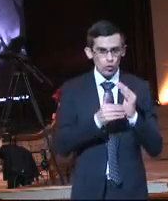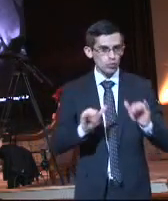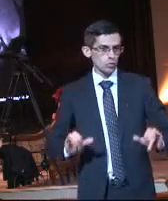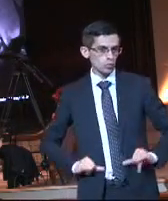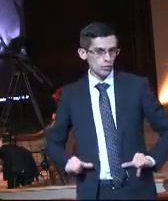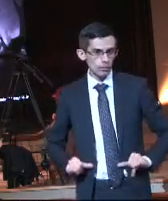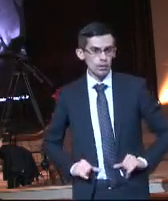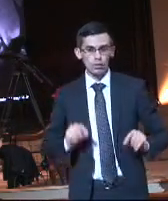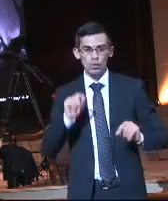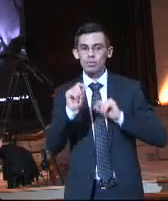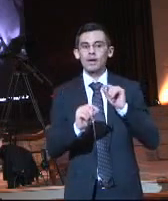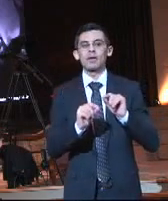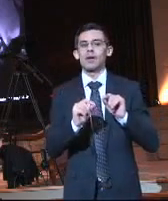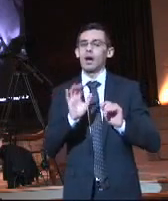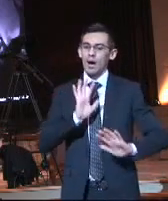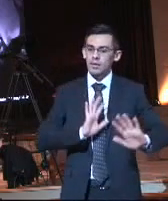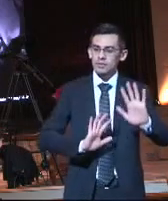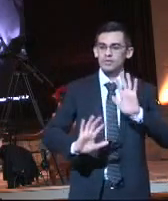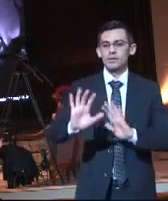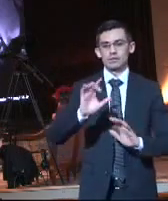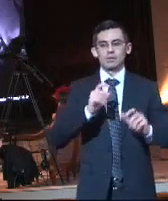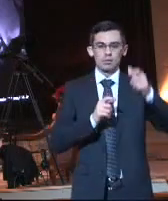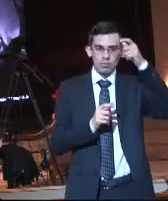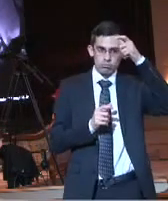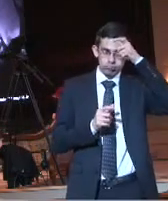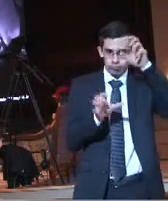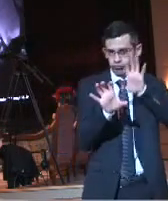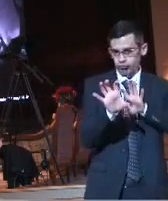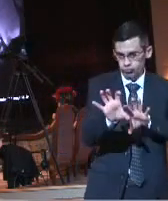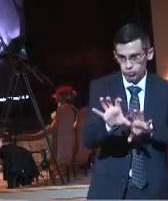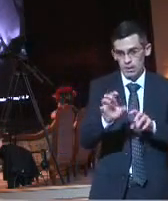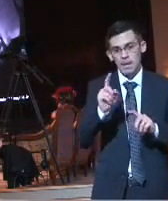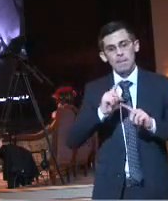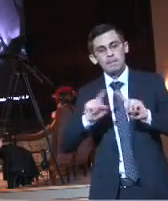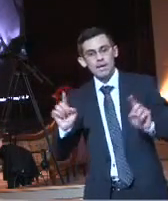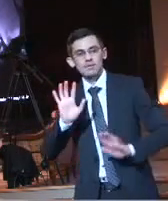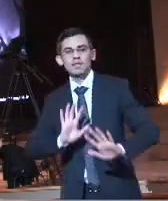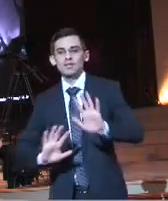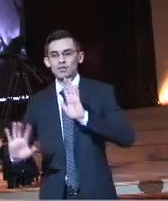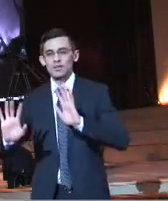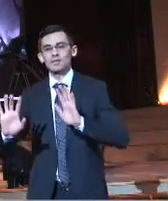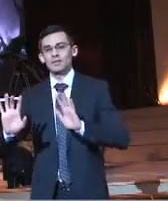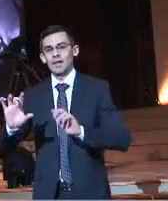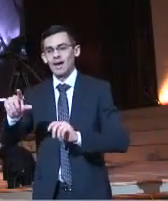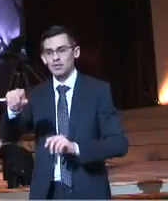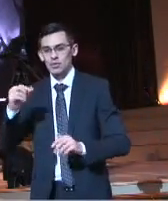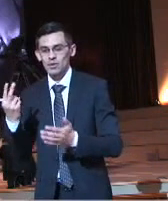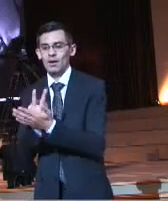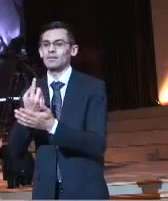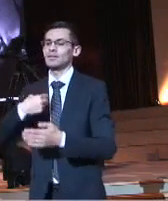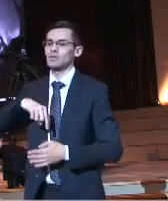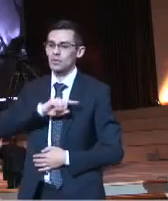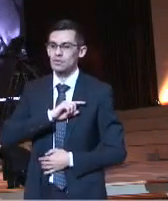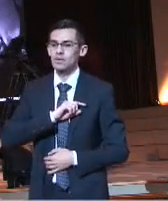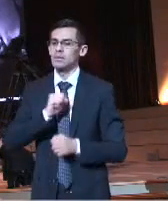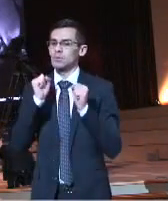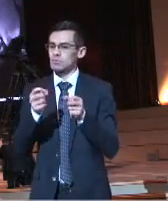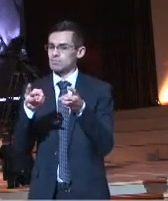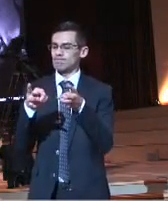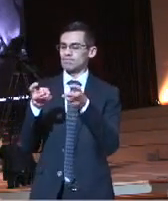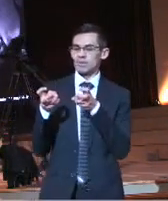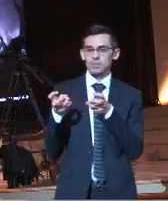mesma causa, existem N variáveis, mas algumas a gente pode identificar, e para elas